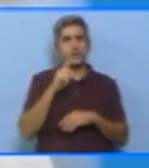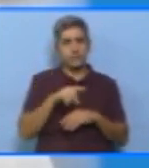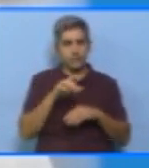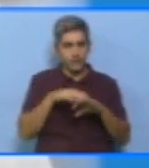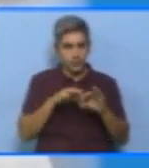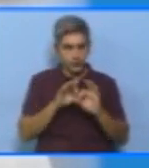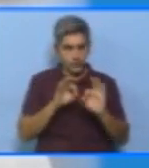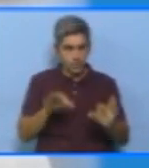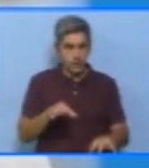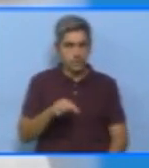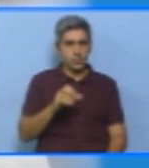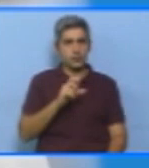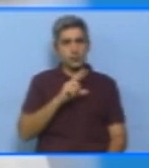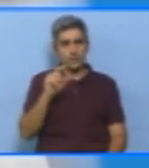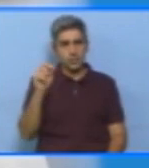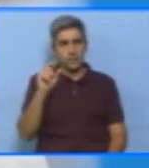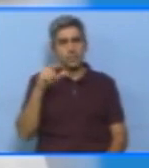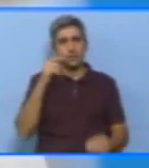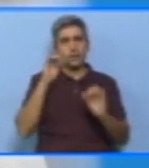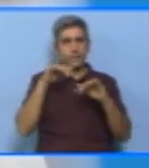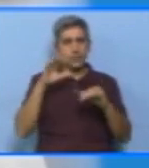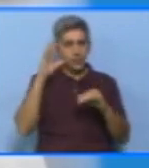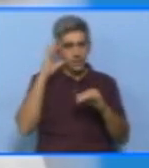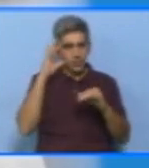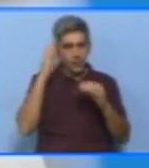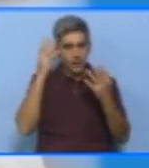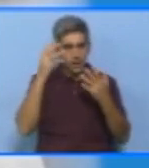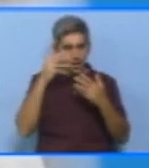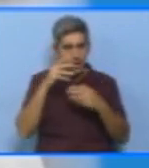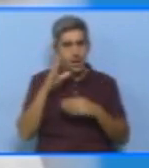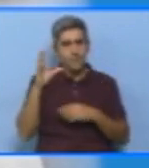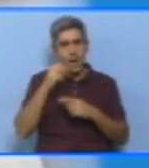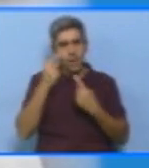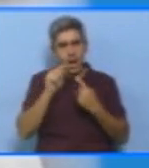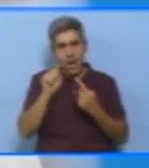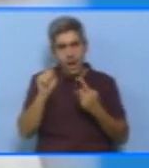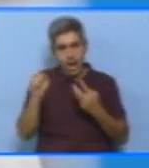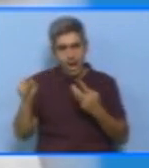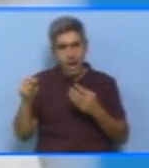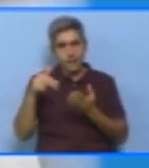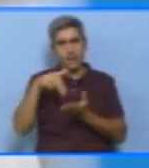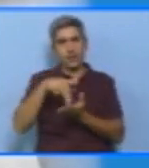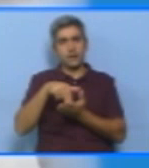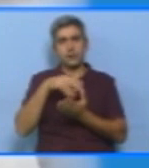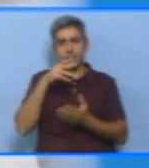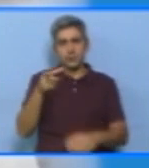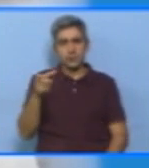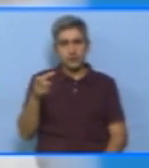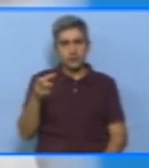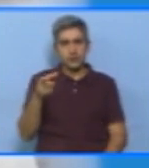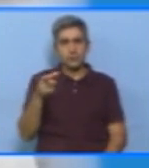mesmo. Saindo, ao cair da tarde, encontrou ainda outros que estavam parados e